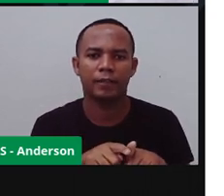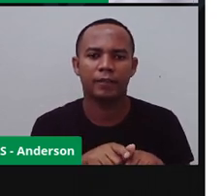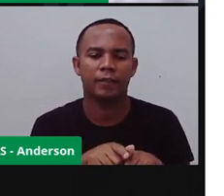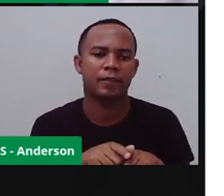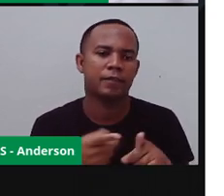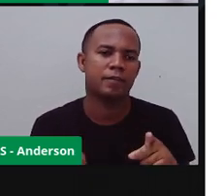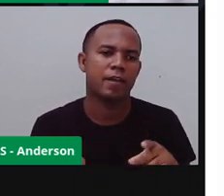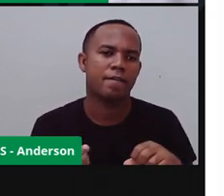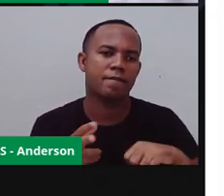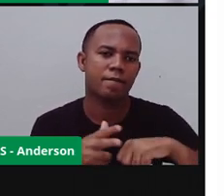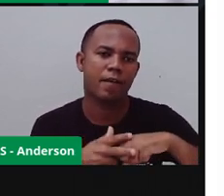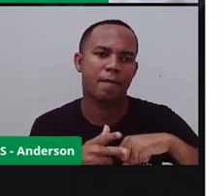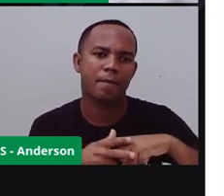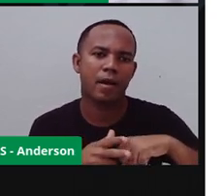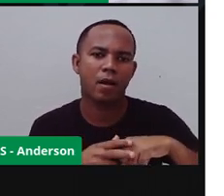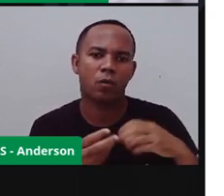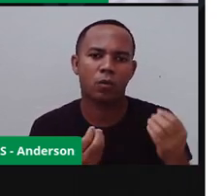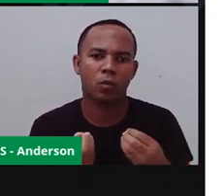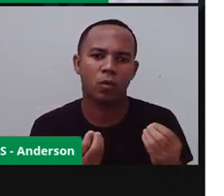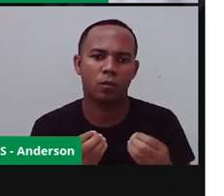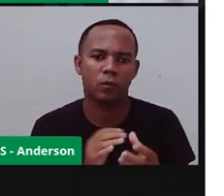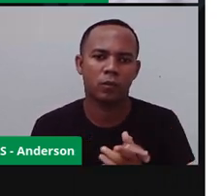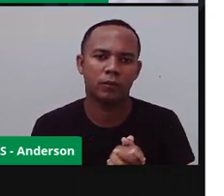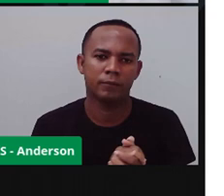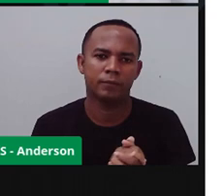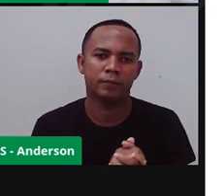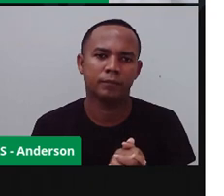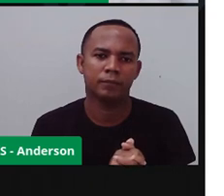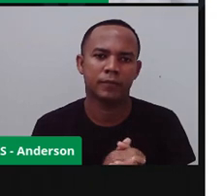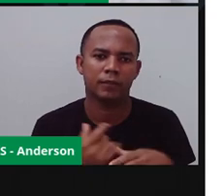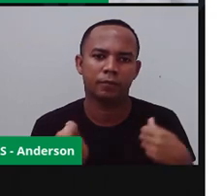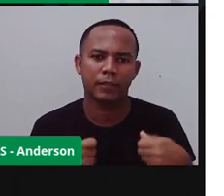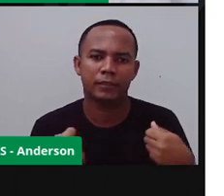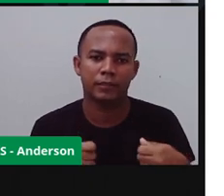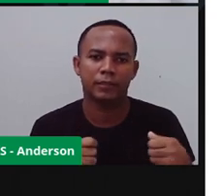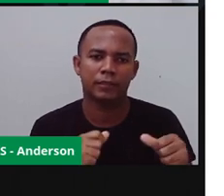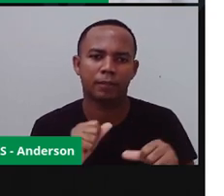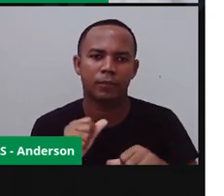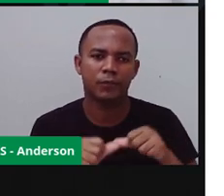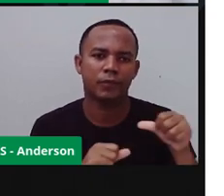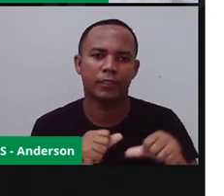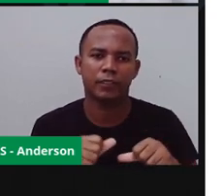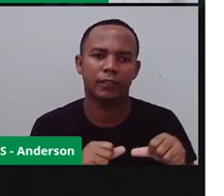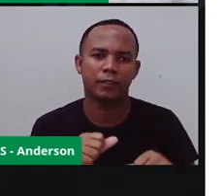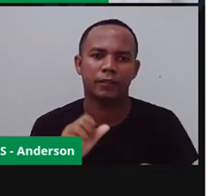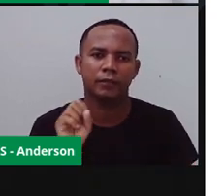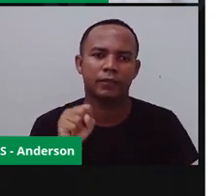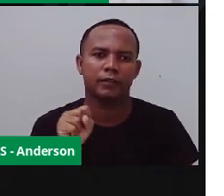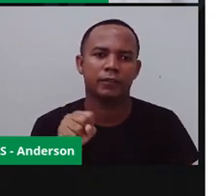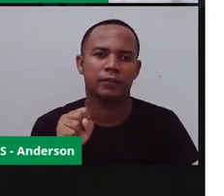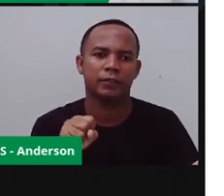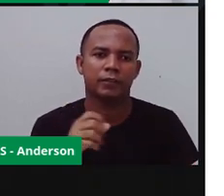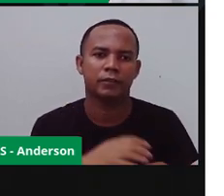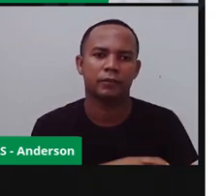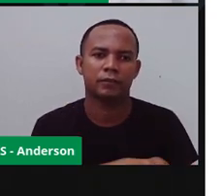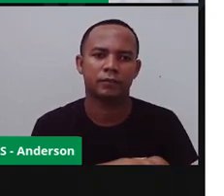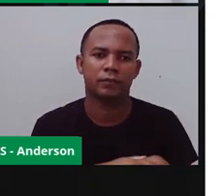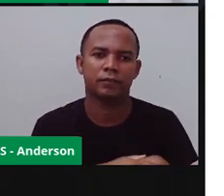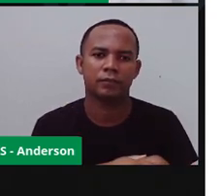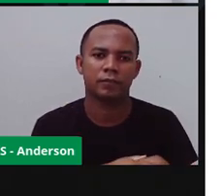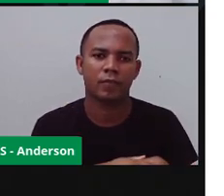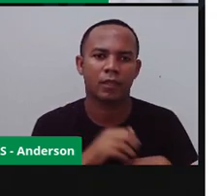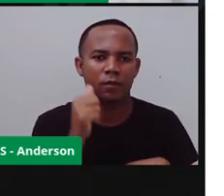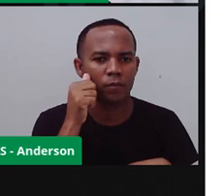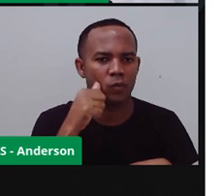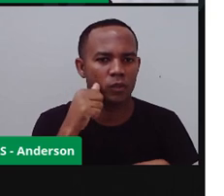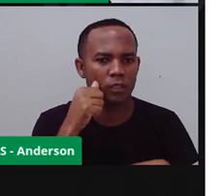Olha aqui nessa daqui. Vamos ter que mudar. Sim, Os nossos hábitos, né? A mulher tá pensando em